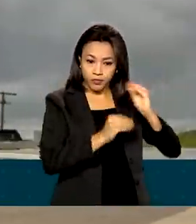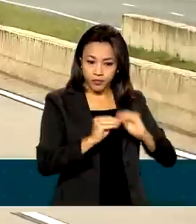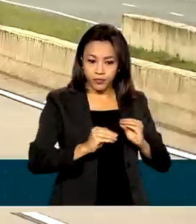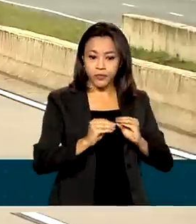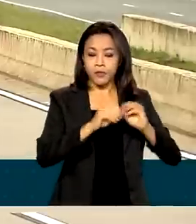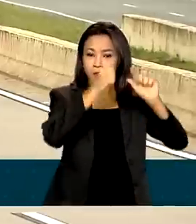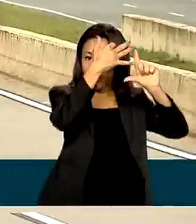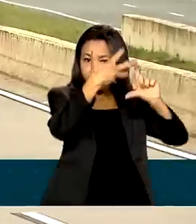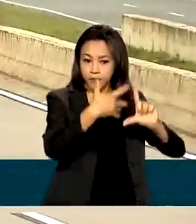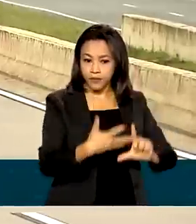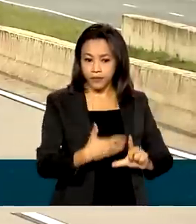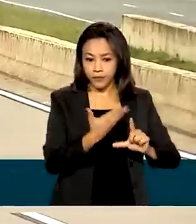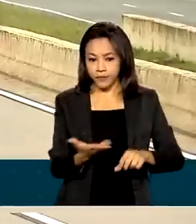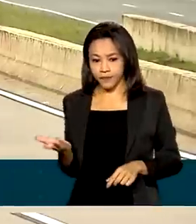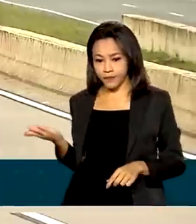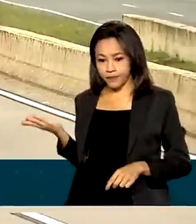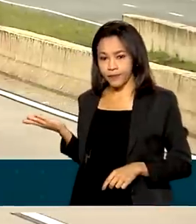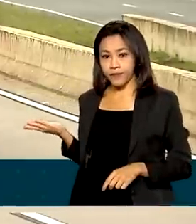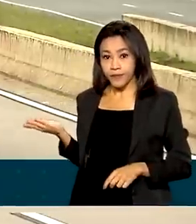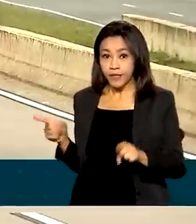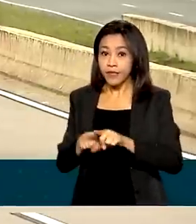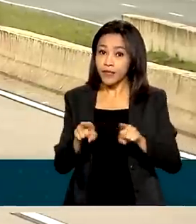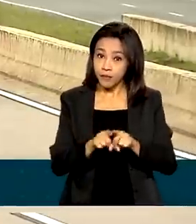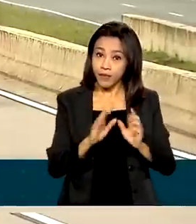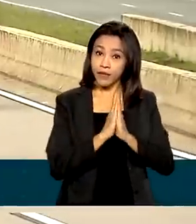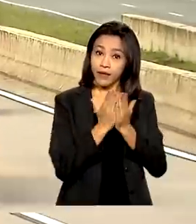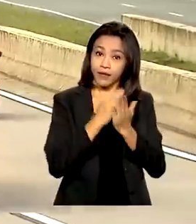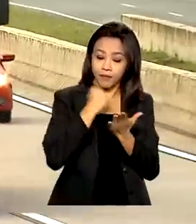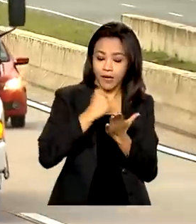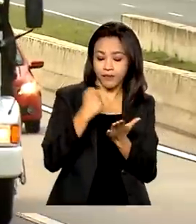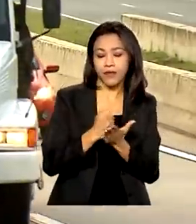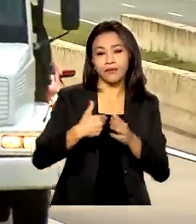Brasil ou pelo aplicativo da Carteira de Trabalho Digital.